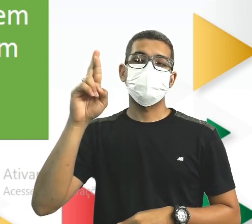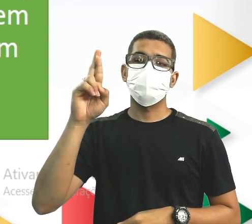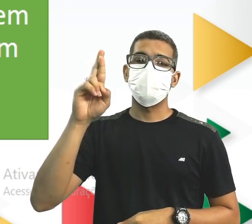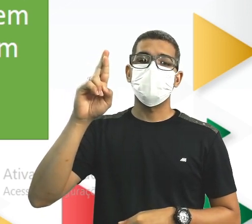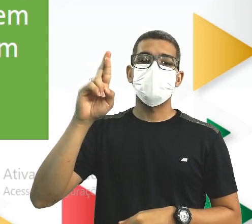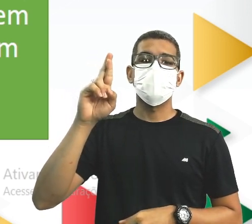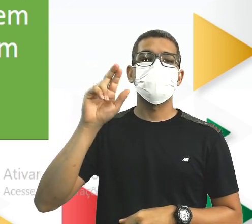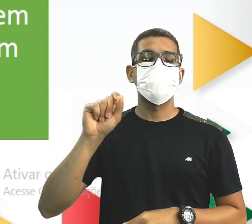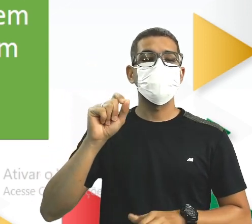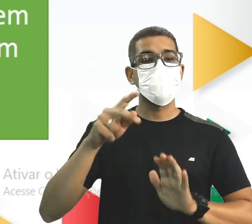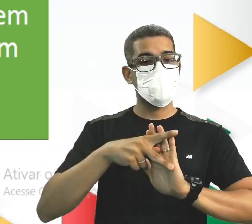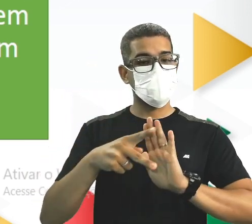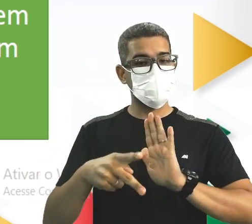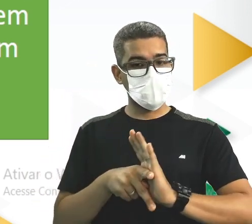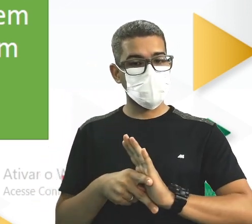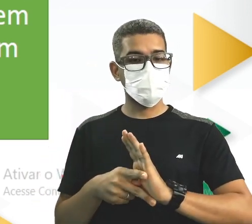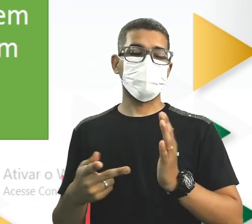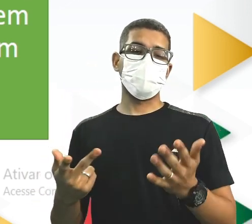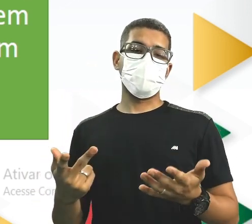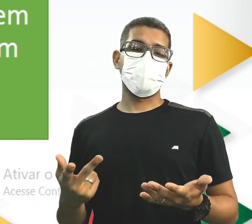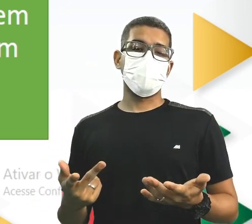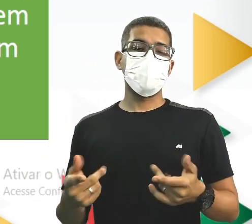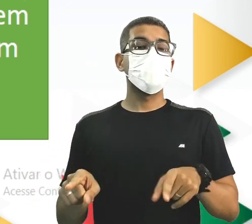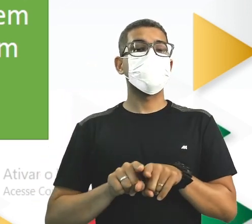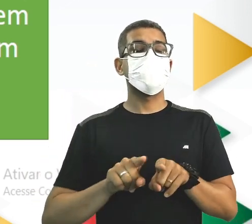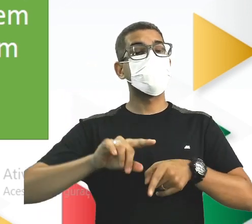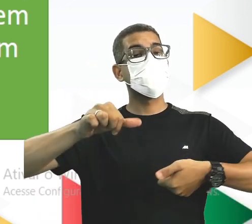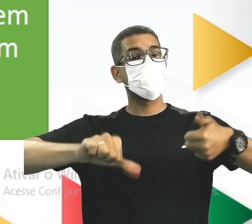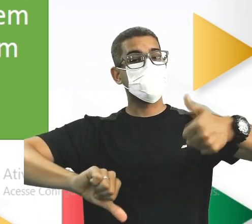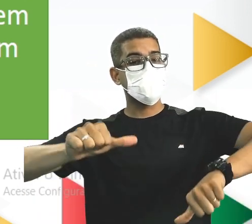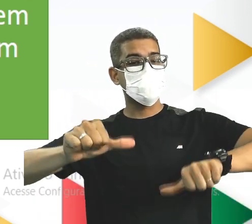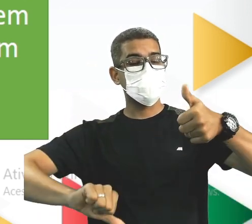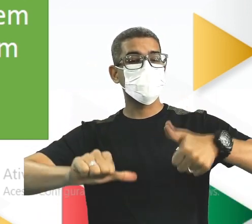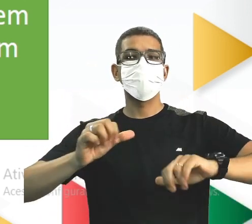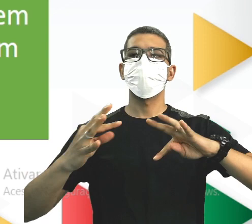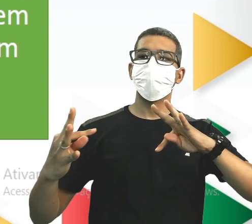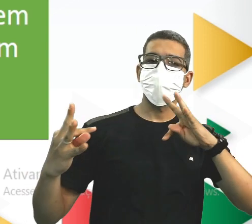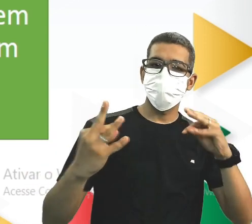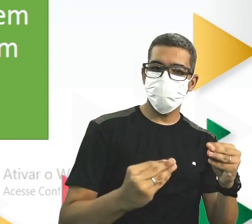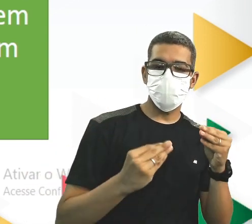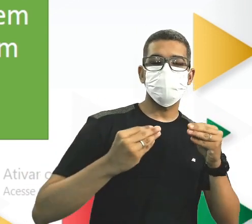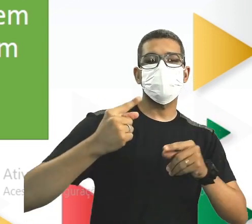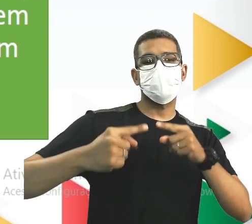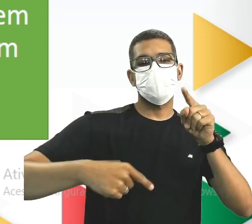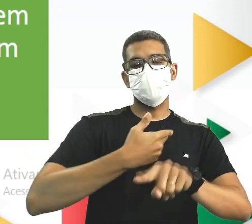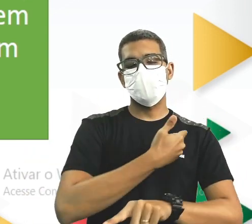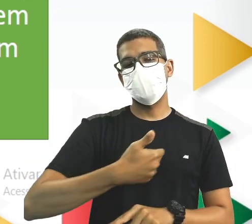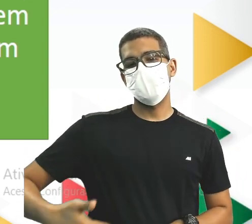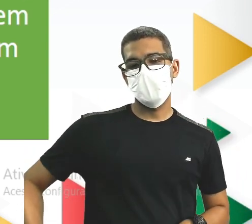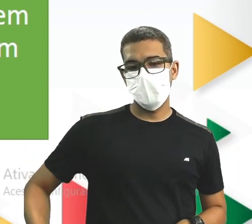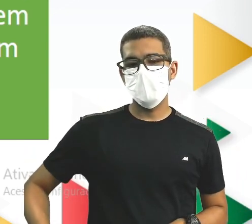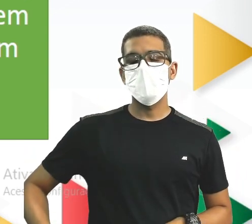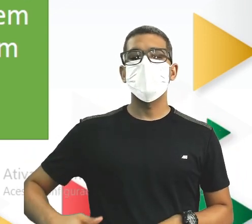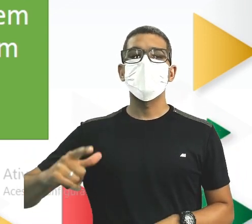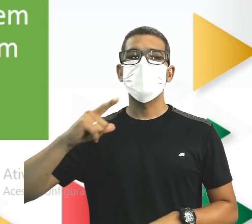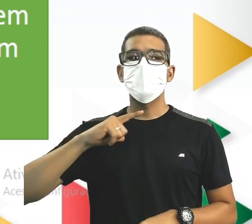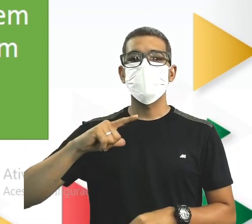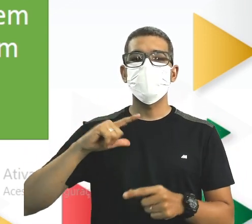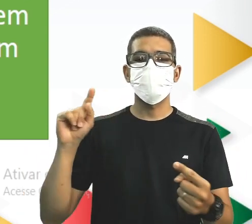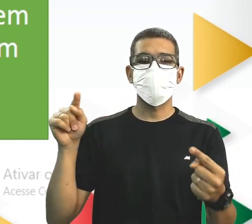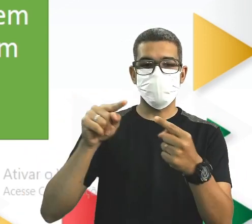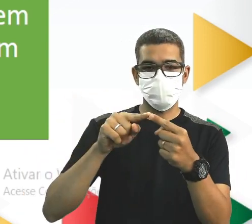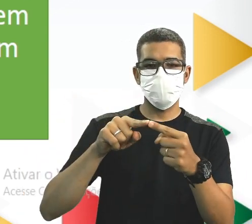gente, planejamento e ainda vai ter avaliação de todas as políticas públicas que está ocasionando na